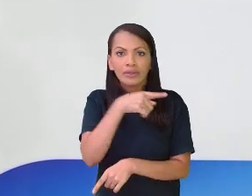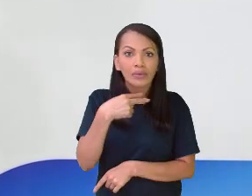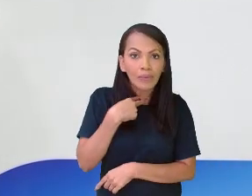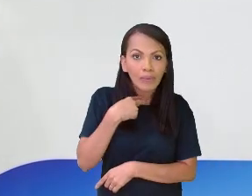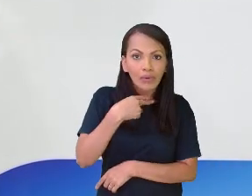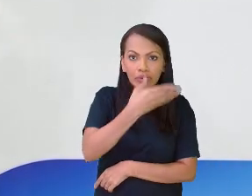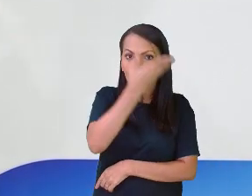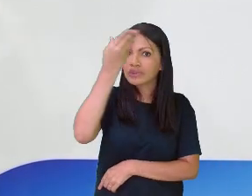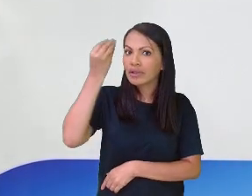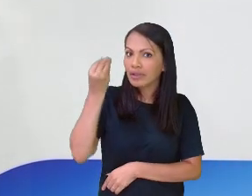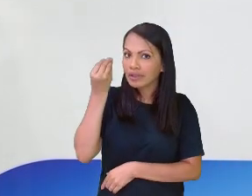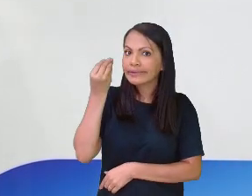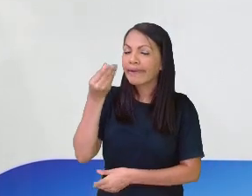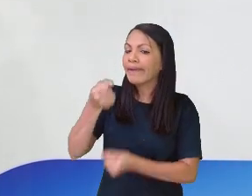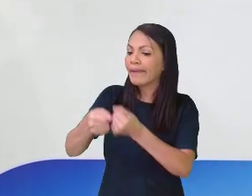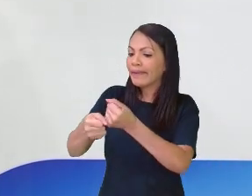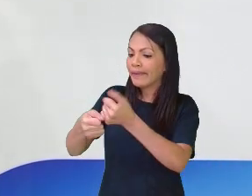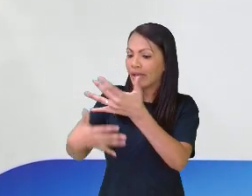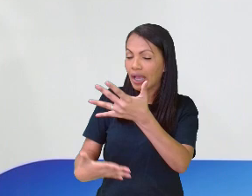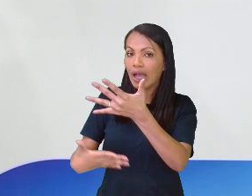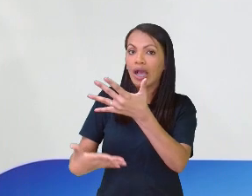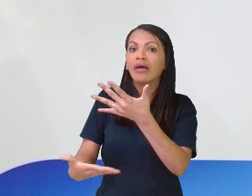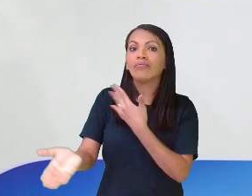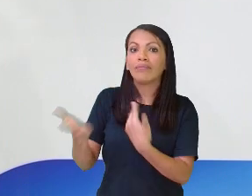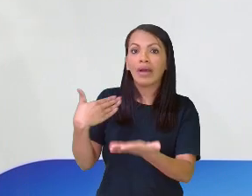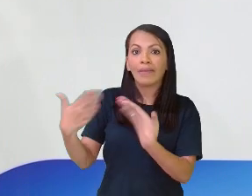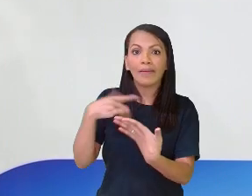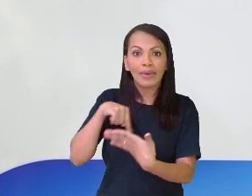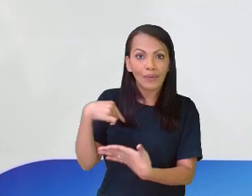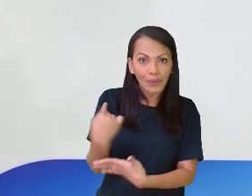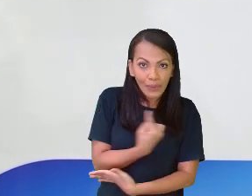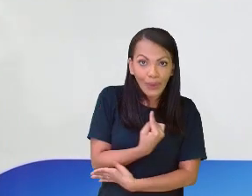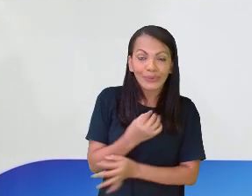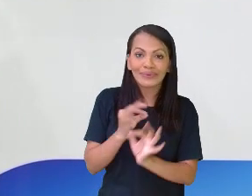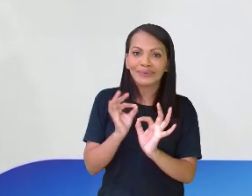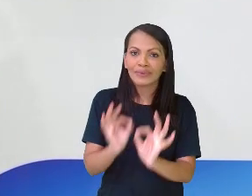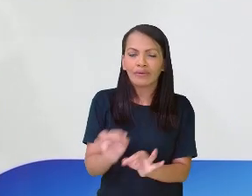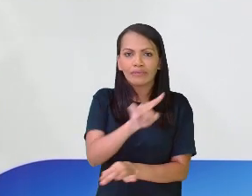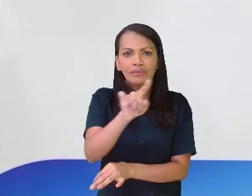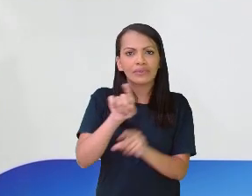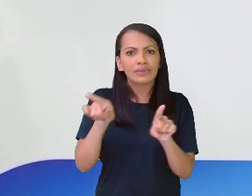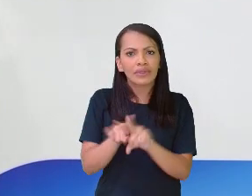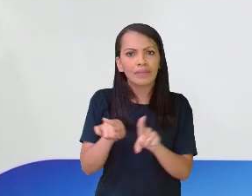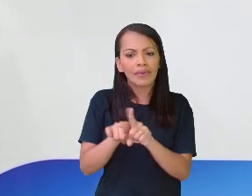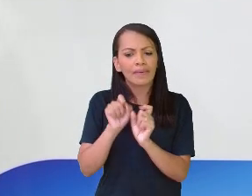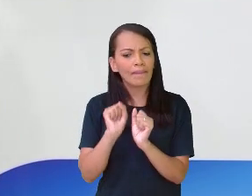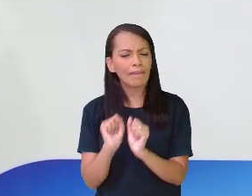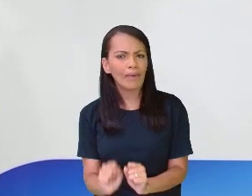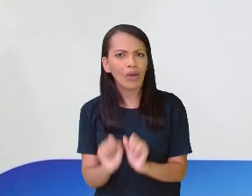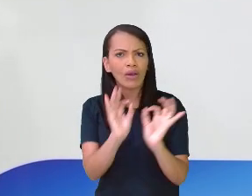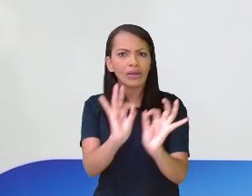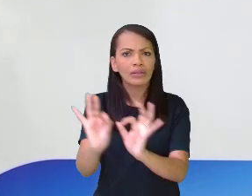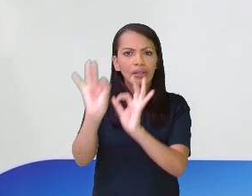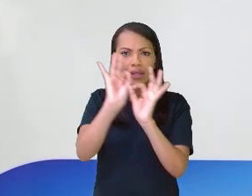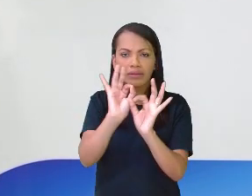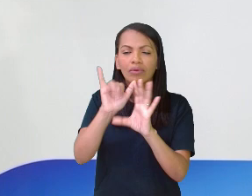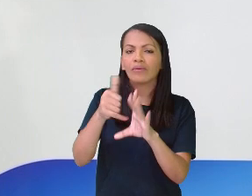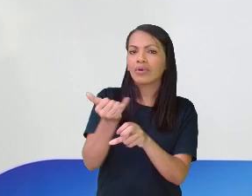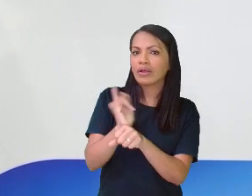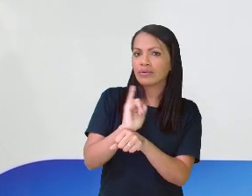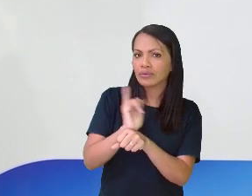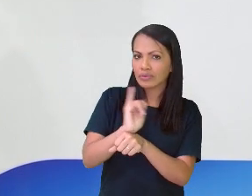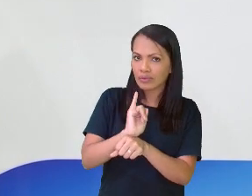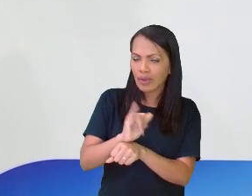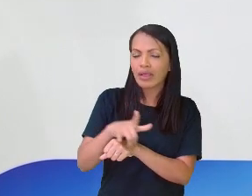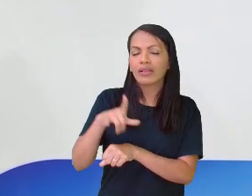esquecendo de interagir conosco pelo chat, tá certo? Você também pode assistir as nossas aulas pelo canal do YouTube.